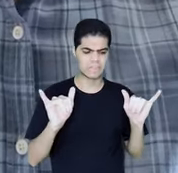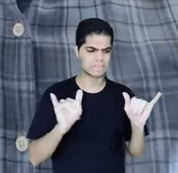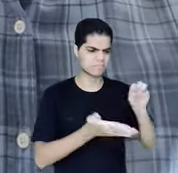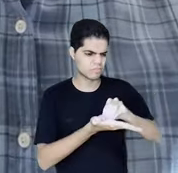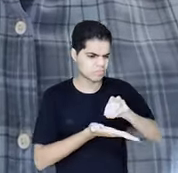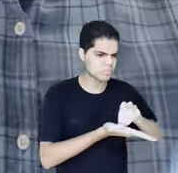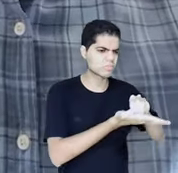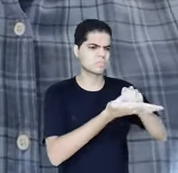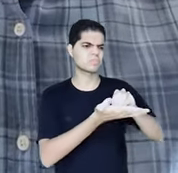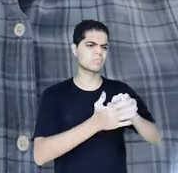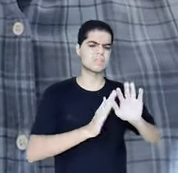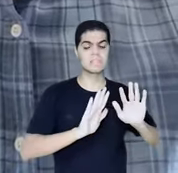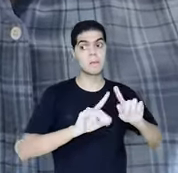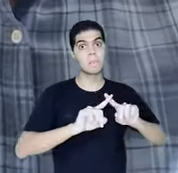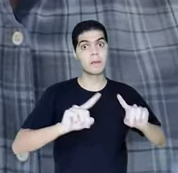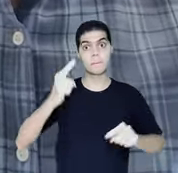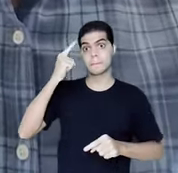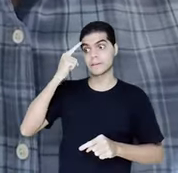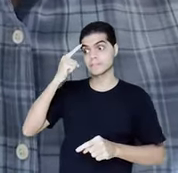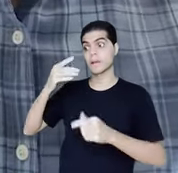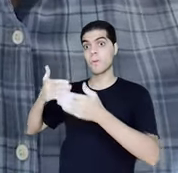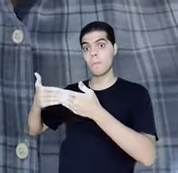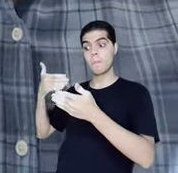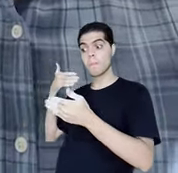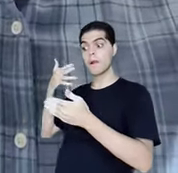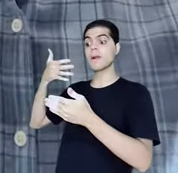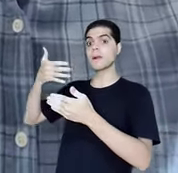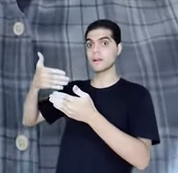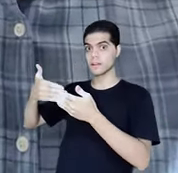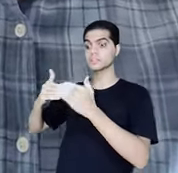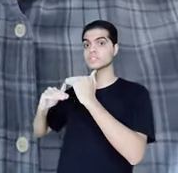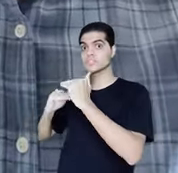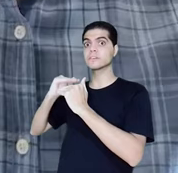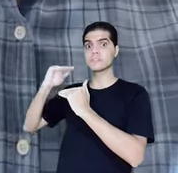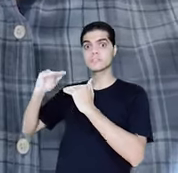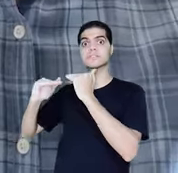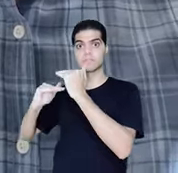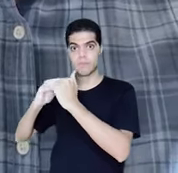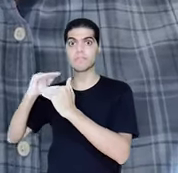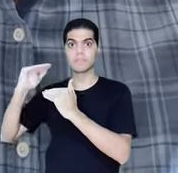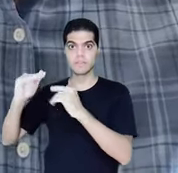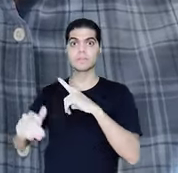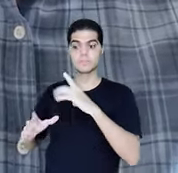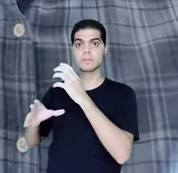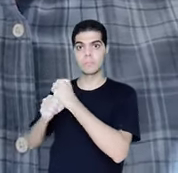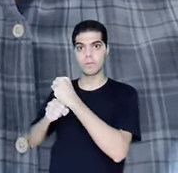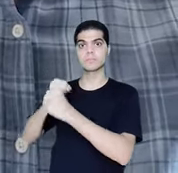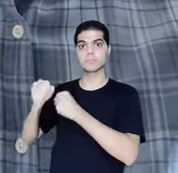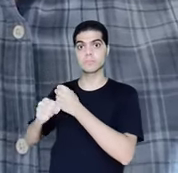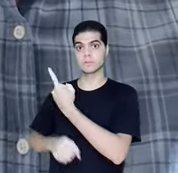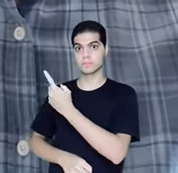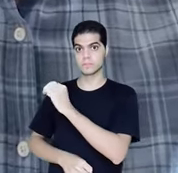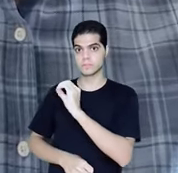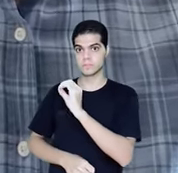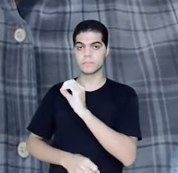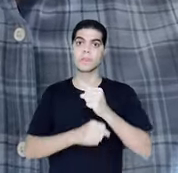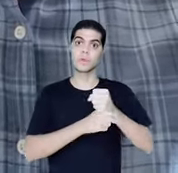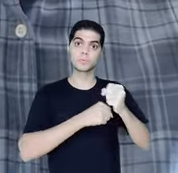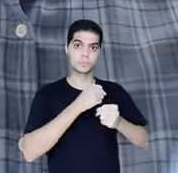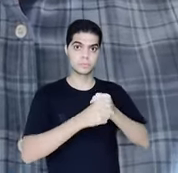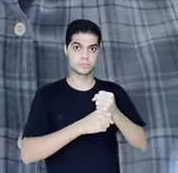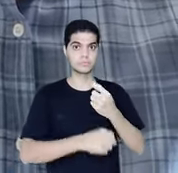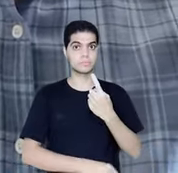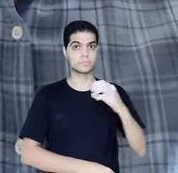que falta não pode esconder o tanto que já avançamos desde o primeiro centenário em